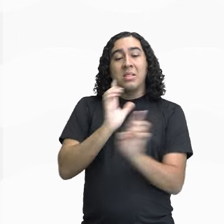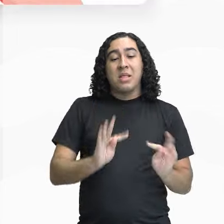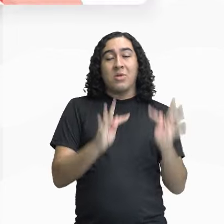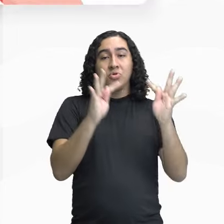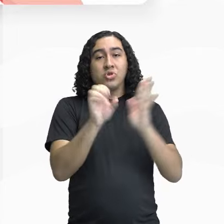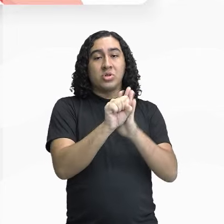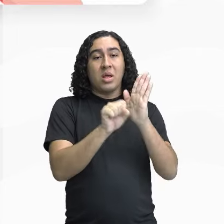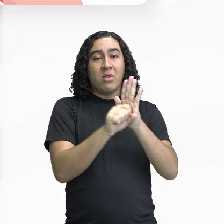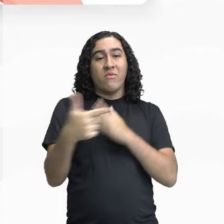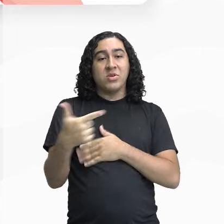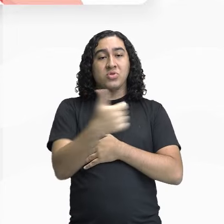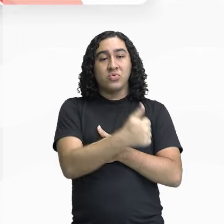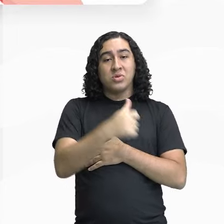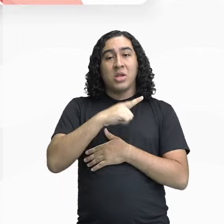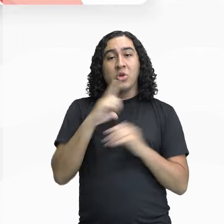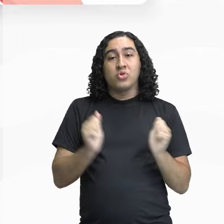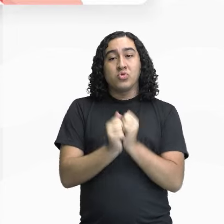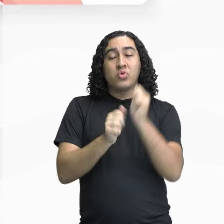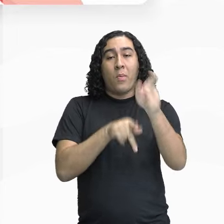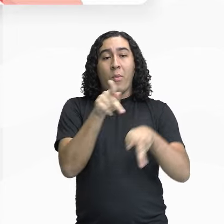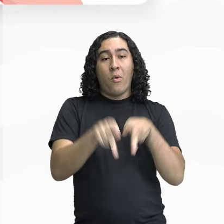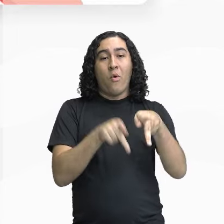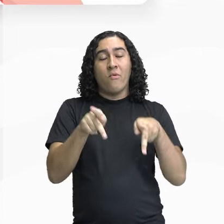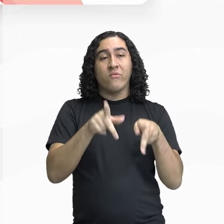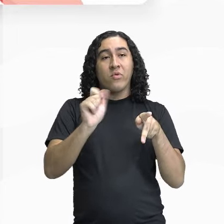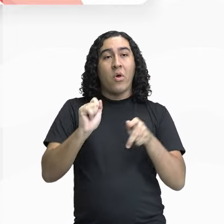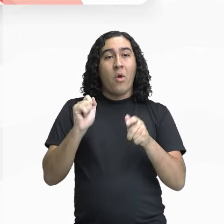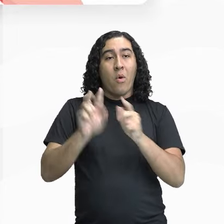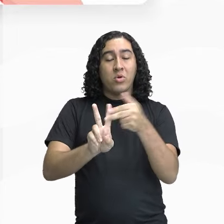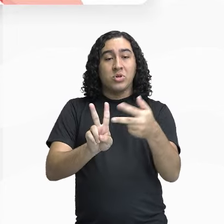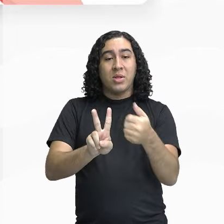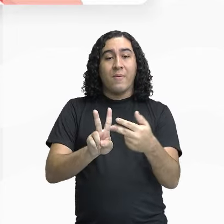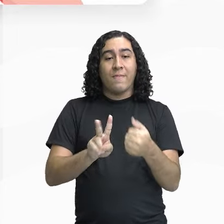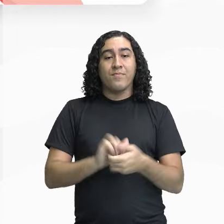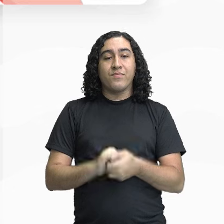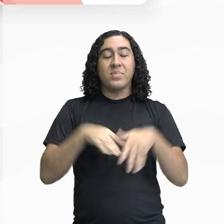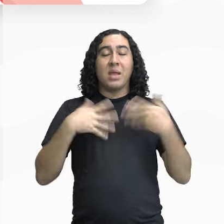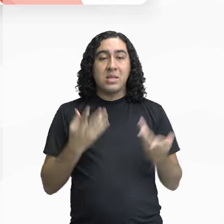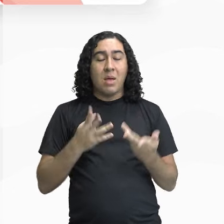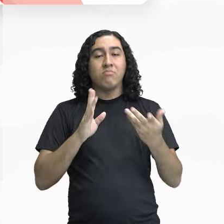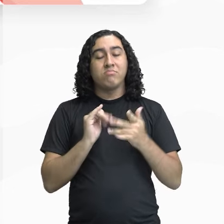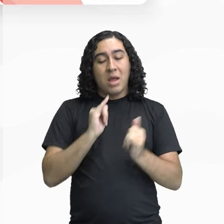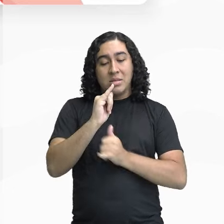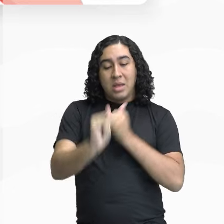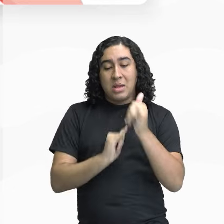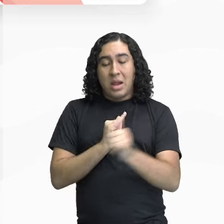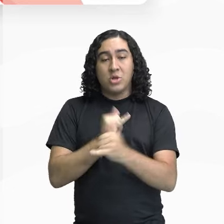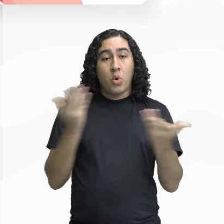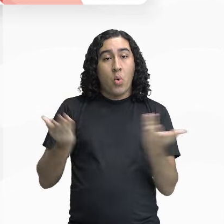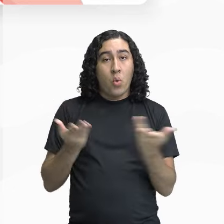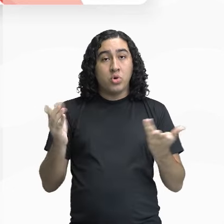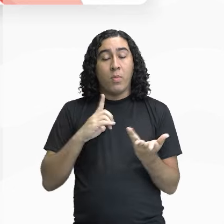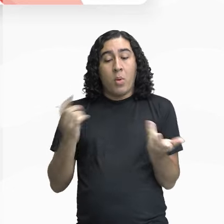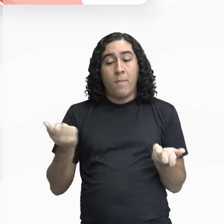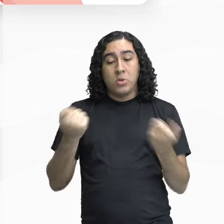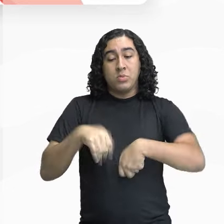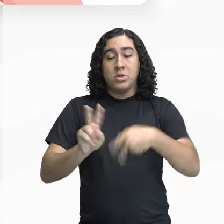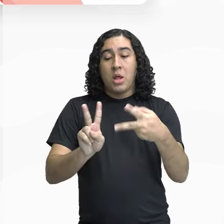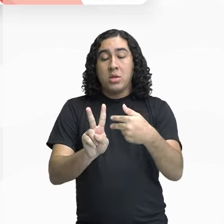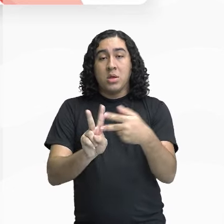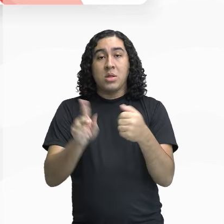século XXI que estão junto com os povos originários. Então, a internet, hoje em dia, gente, possibilita aos indígenas o